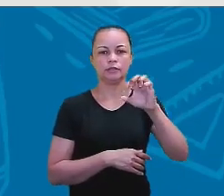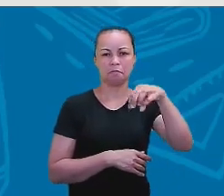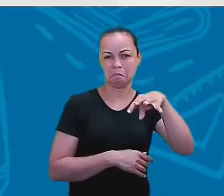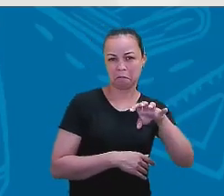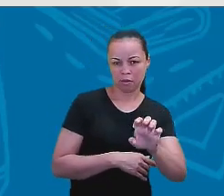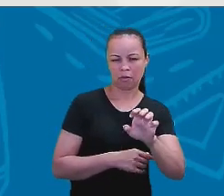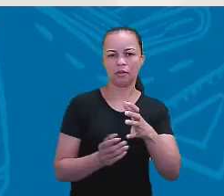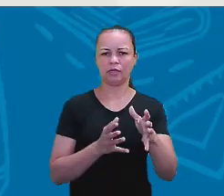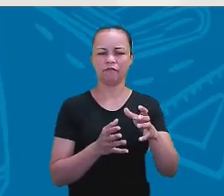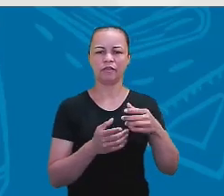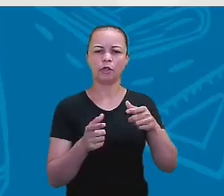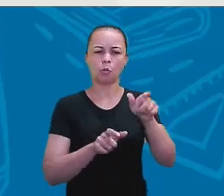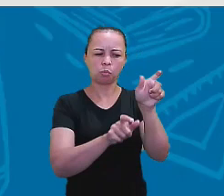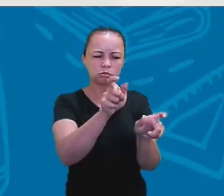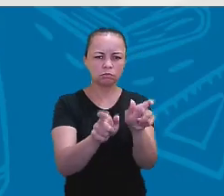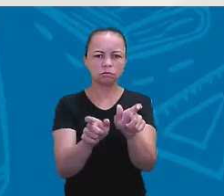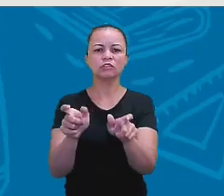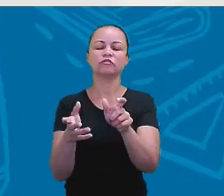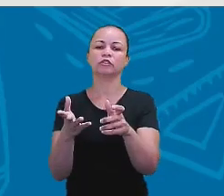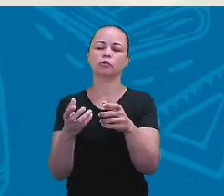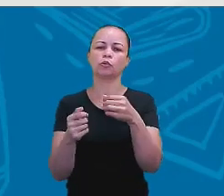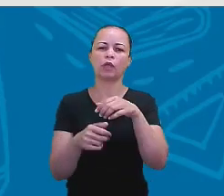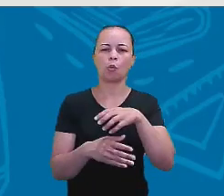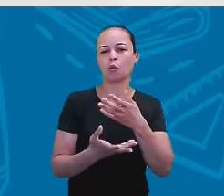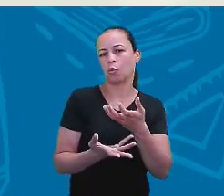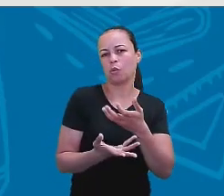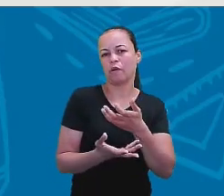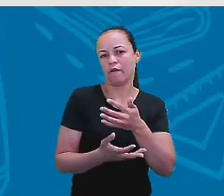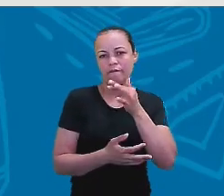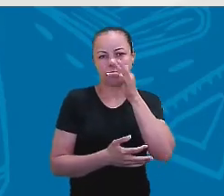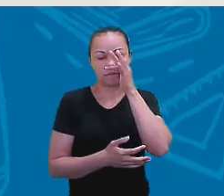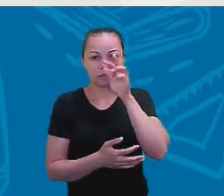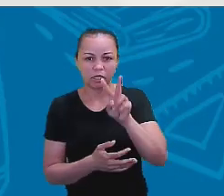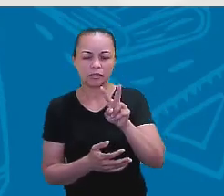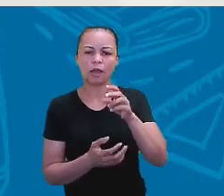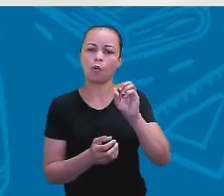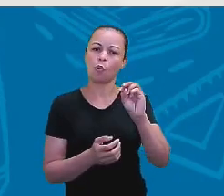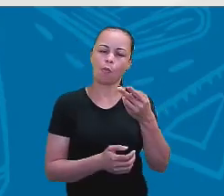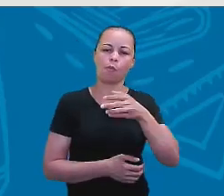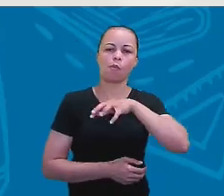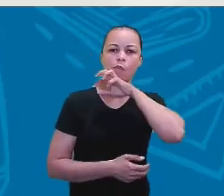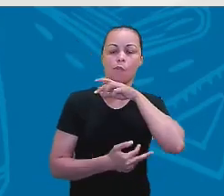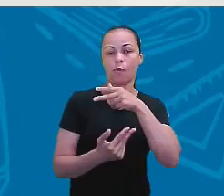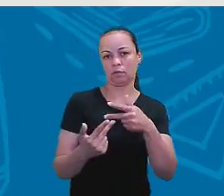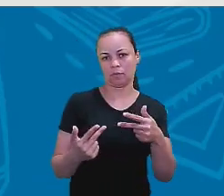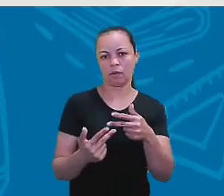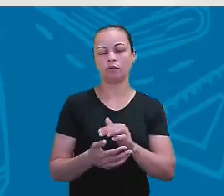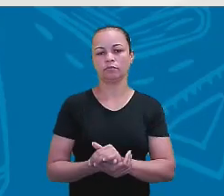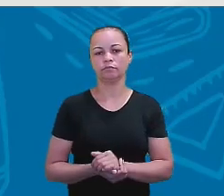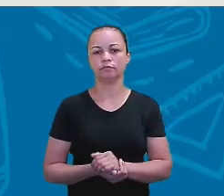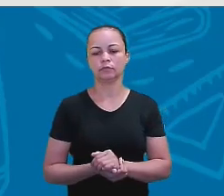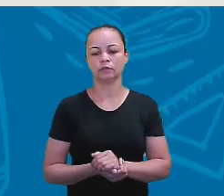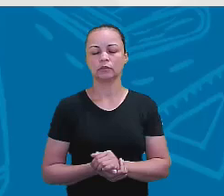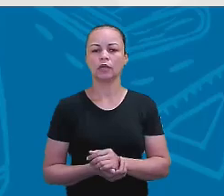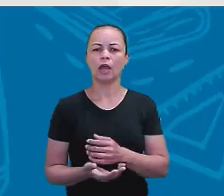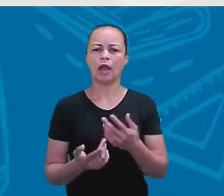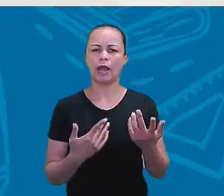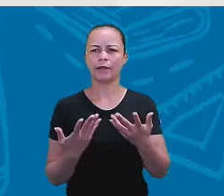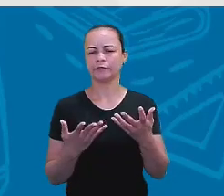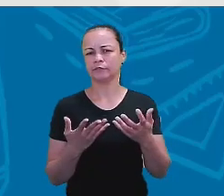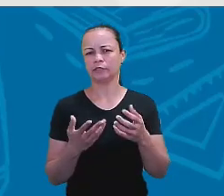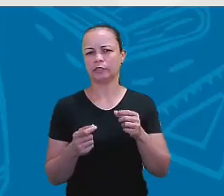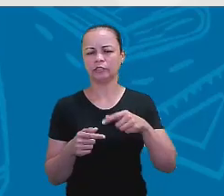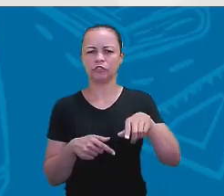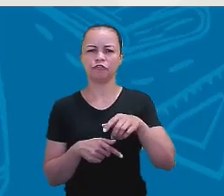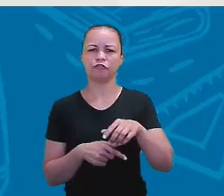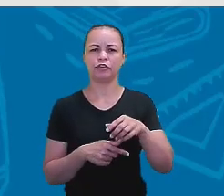indivíduo. Então, você vai ter uma espécie vegetal, uma espécie animal. É um indivíduo. E a gente não vai dizer indivíduo